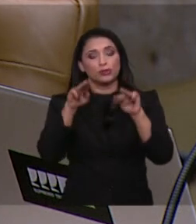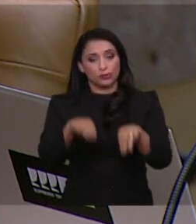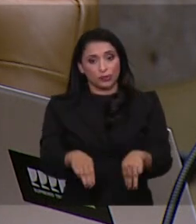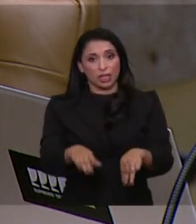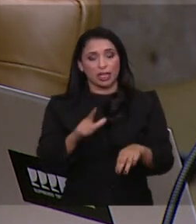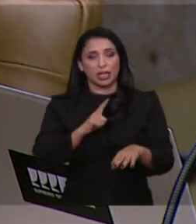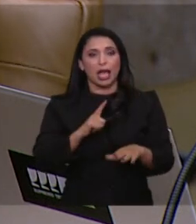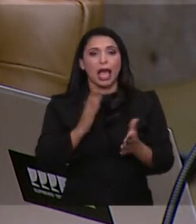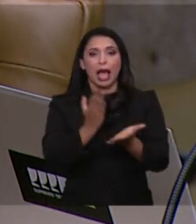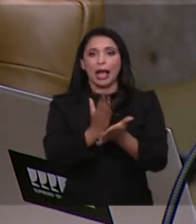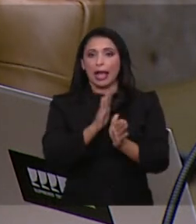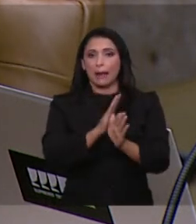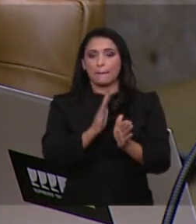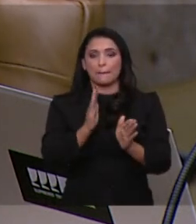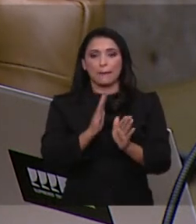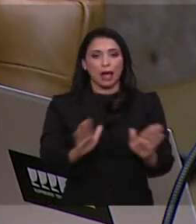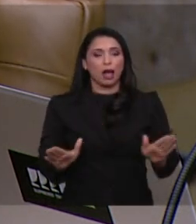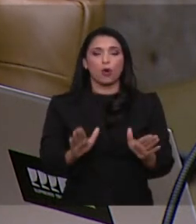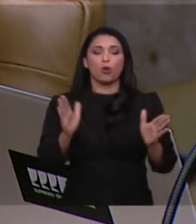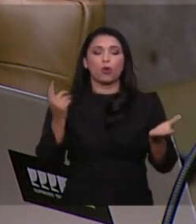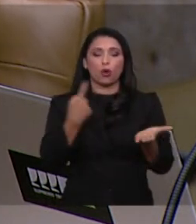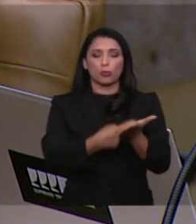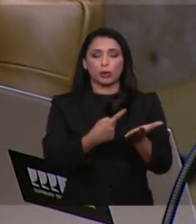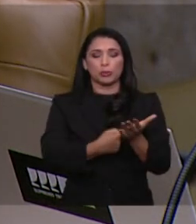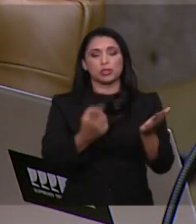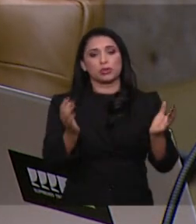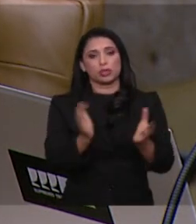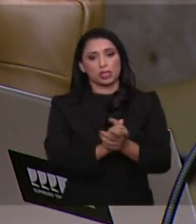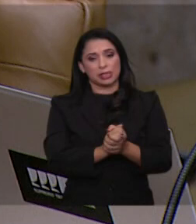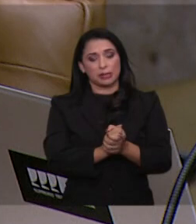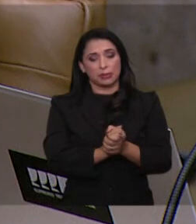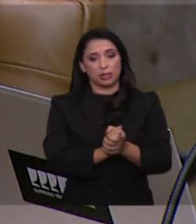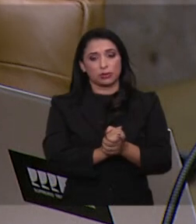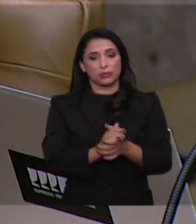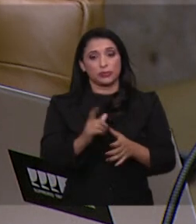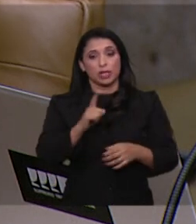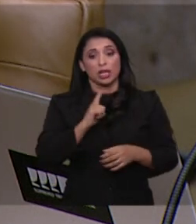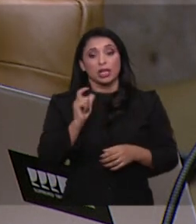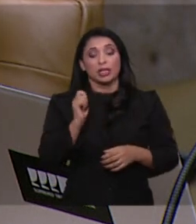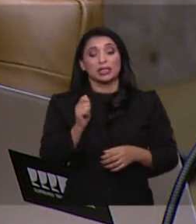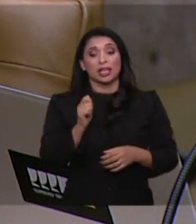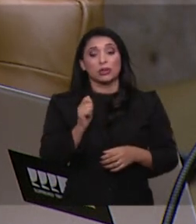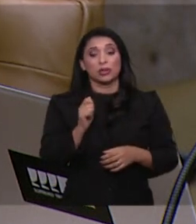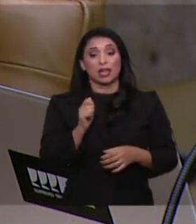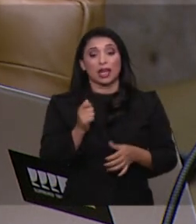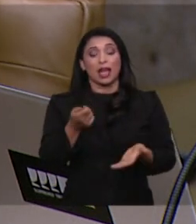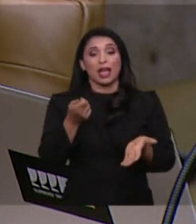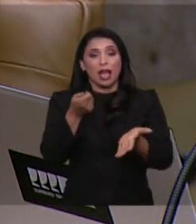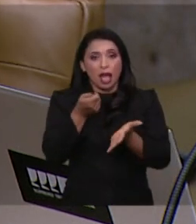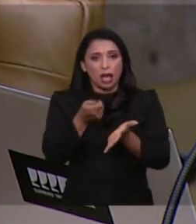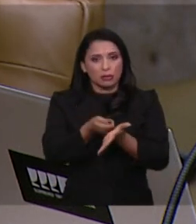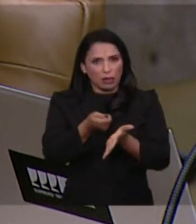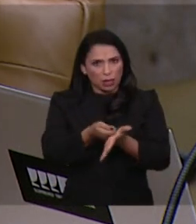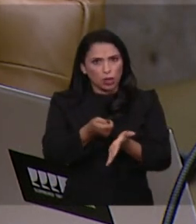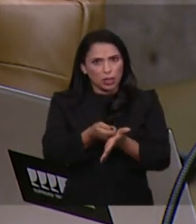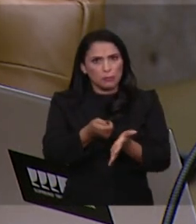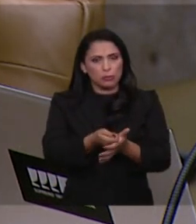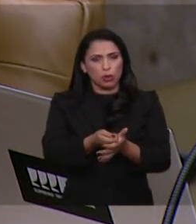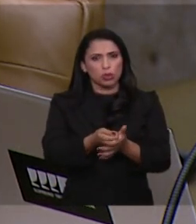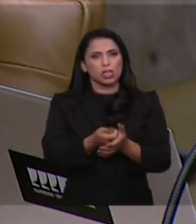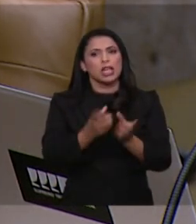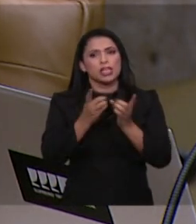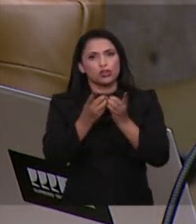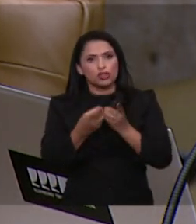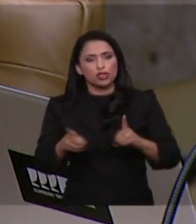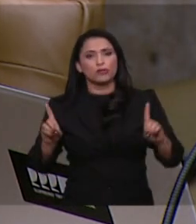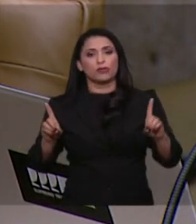entre divorcistas e antidivorcista, o que não mais se sustenta. Impõe-se a unificação no divórcio de todas